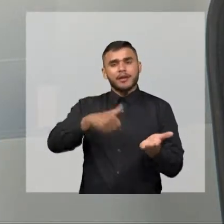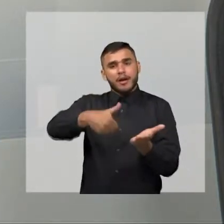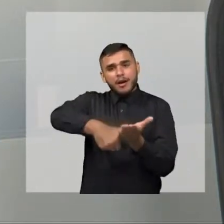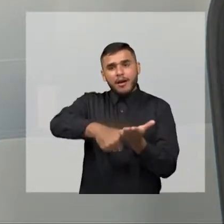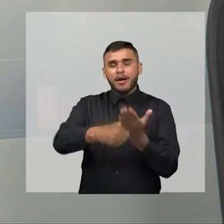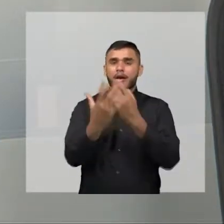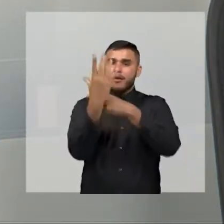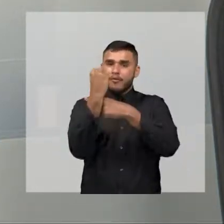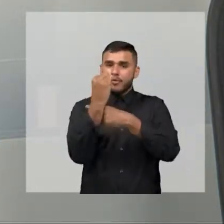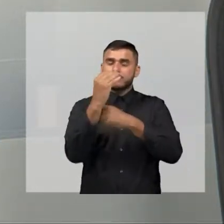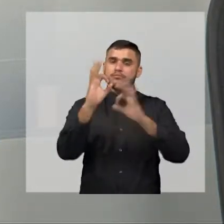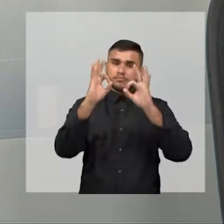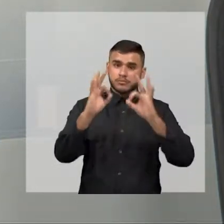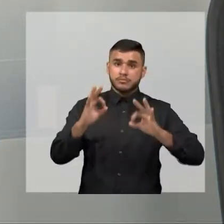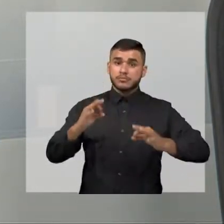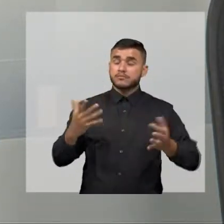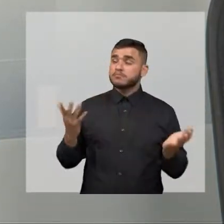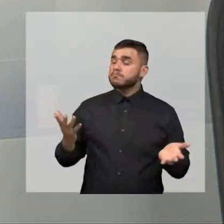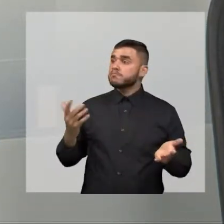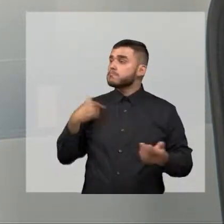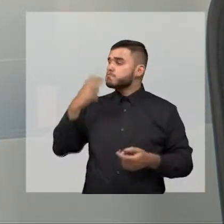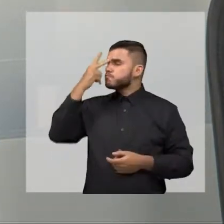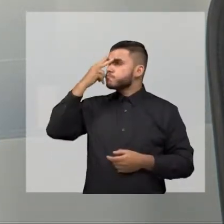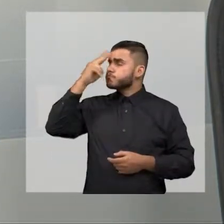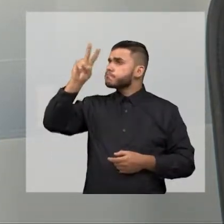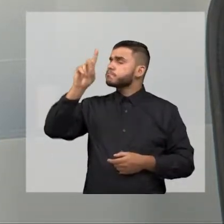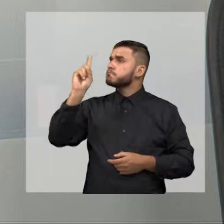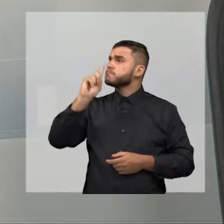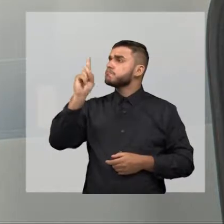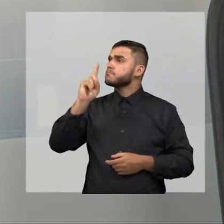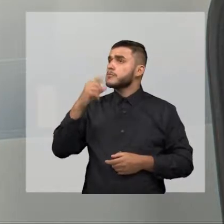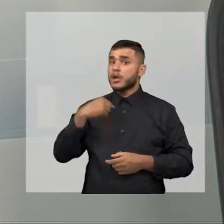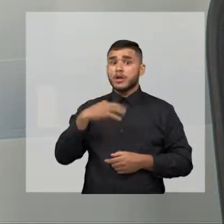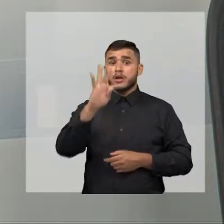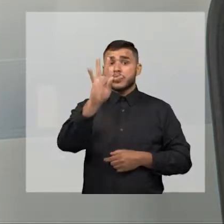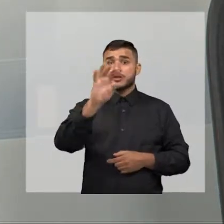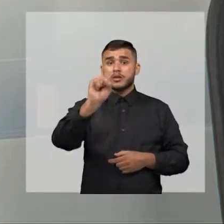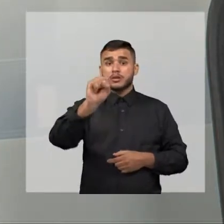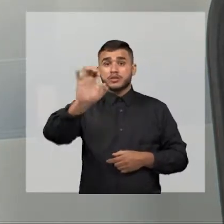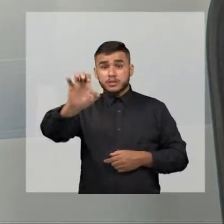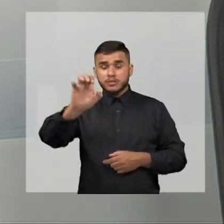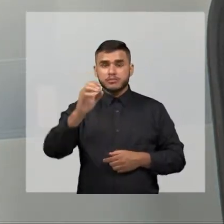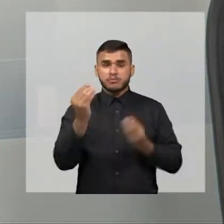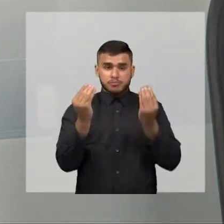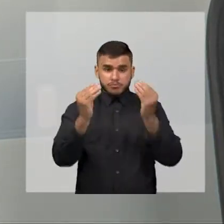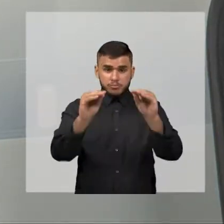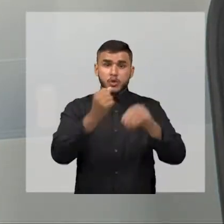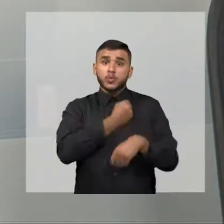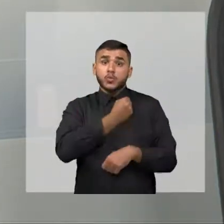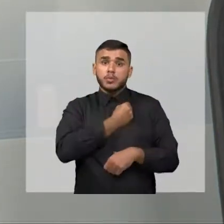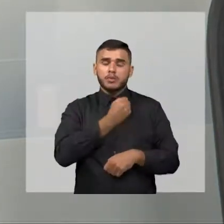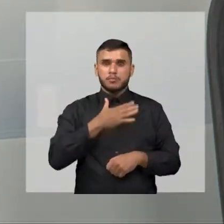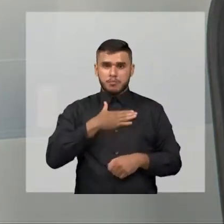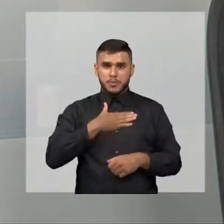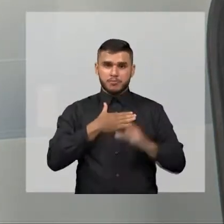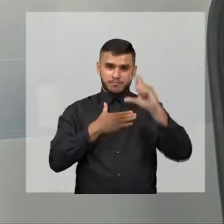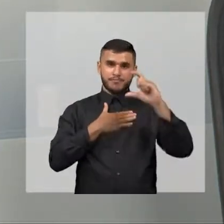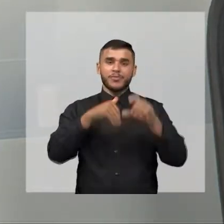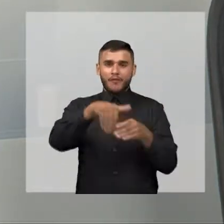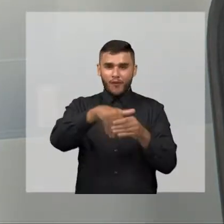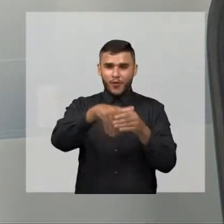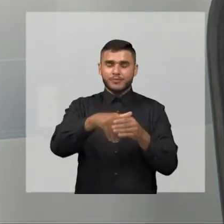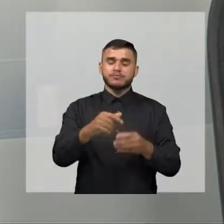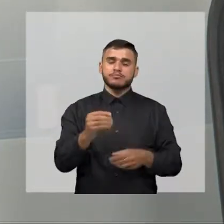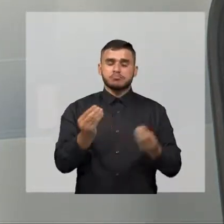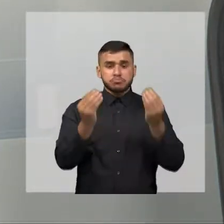se no dia que eu tinha ido fazer, eu tinha feito a biometria. Então, eu fui ao site do TSE e consultei. Botei o número do meu título para